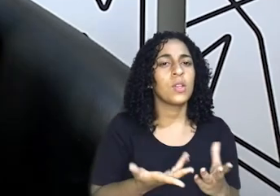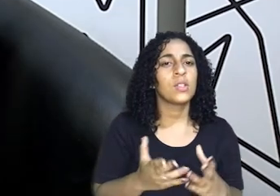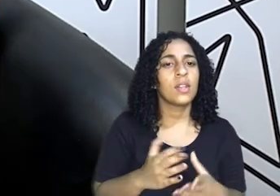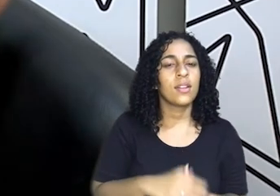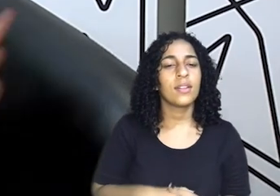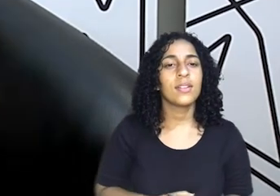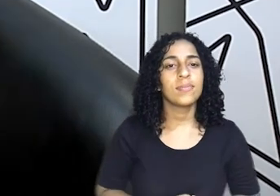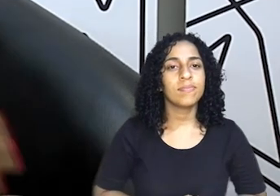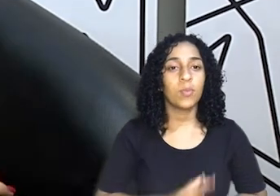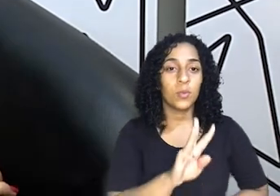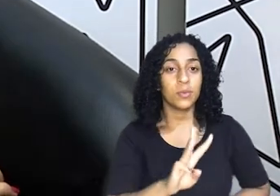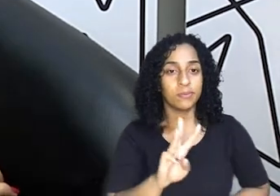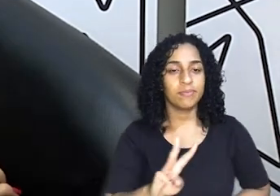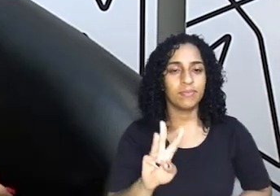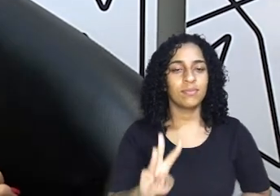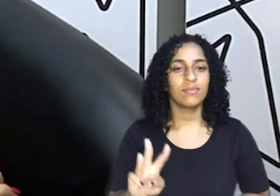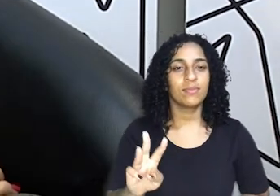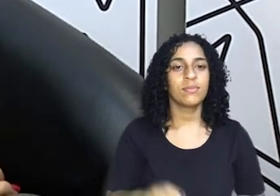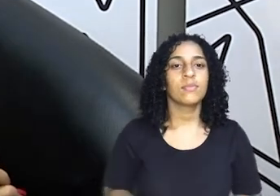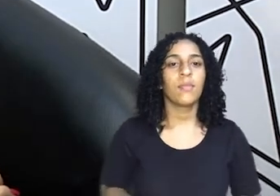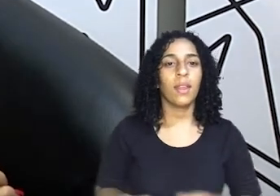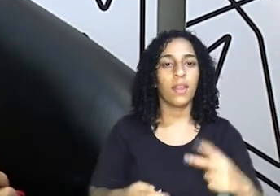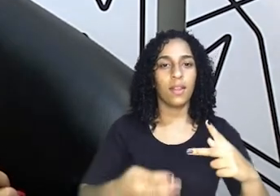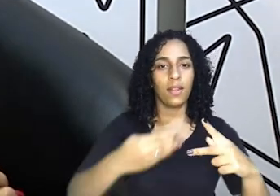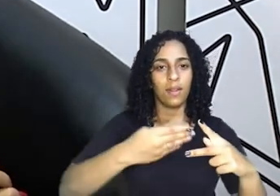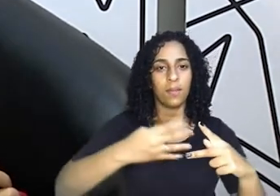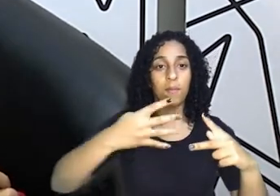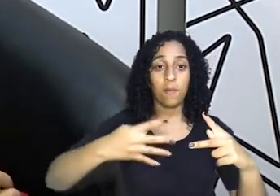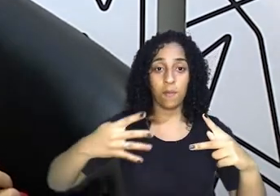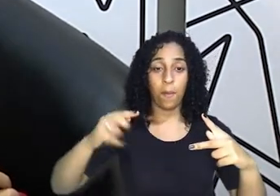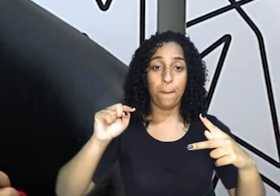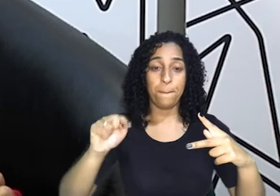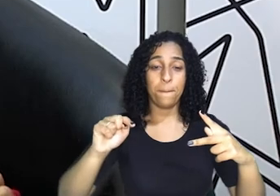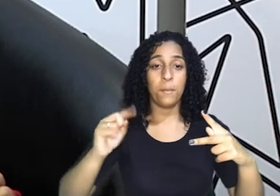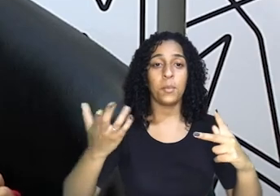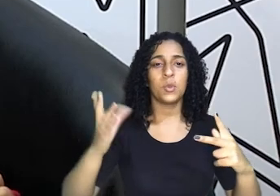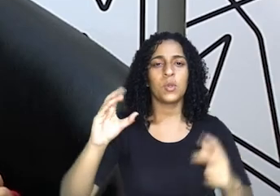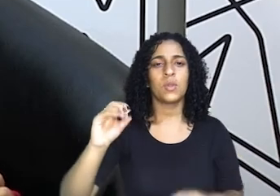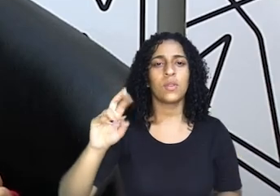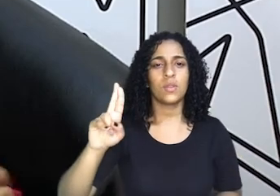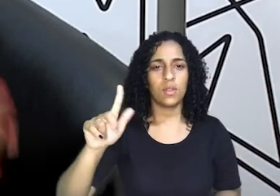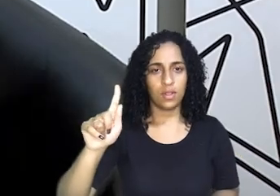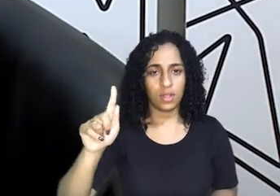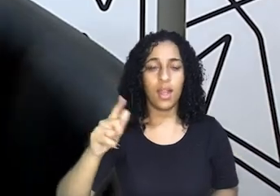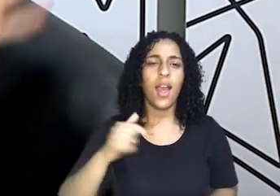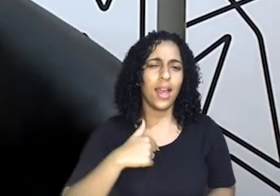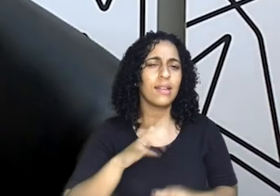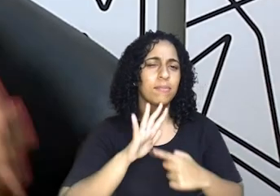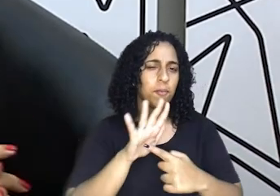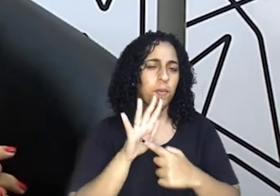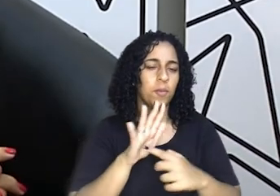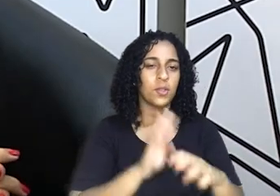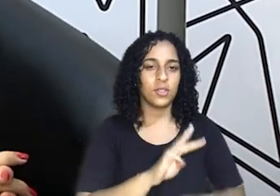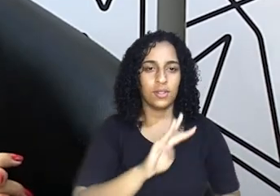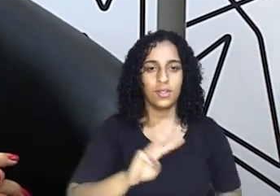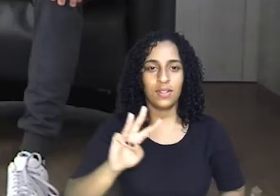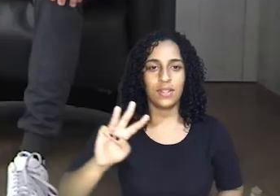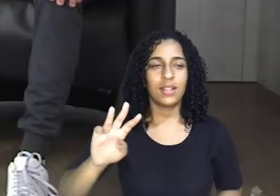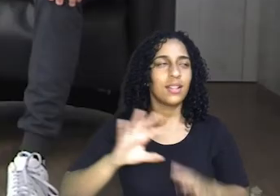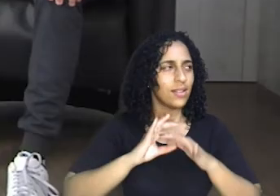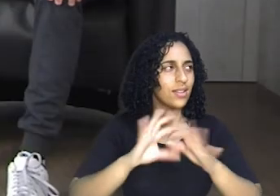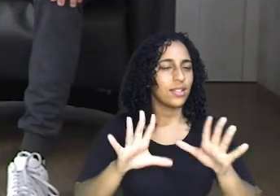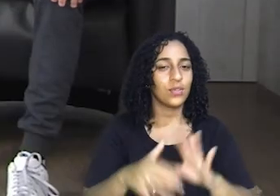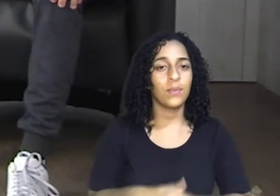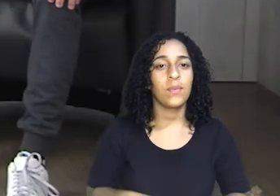o endereço né É Portal Bicentenário. Org eu acho que é isso mas vamos deixar na tela aí